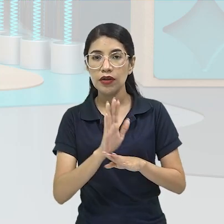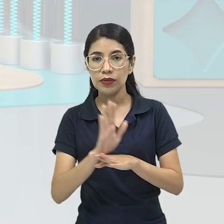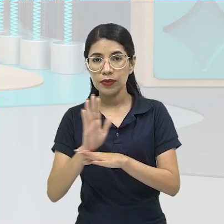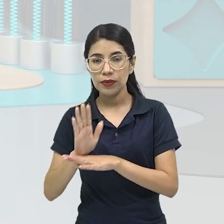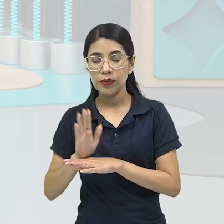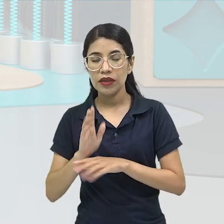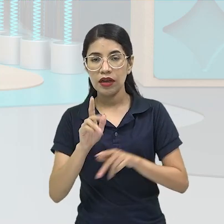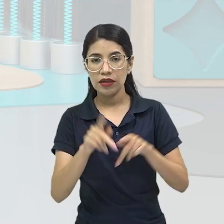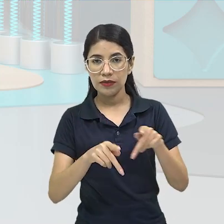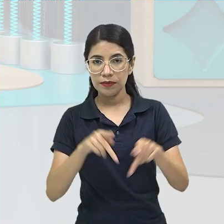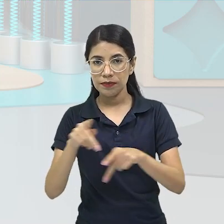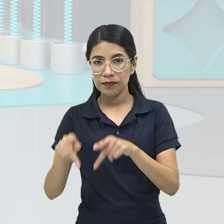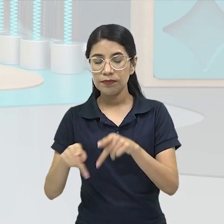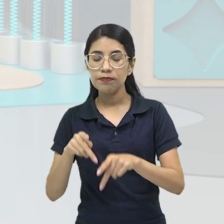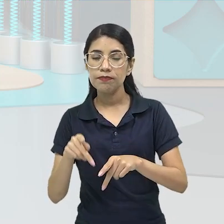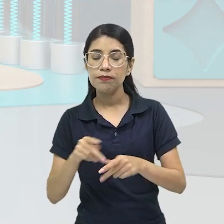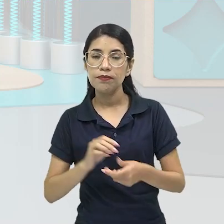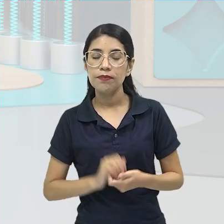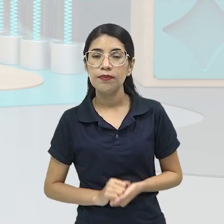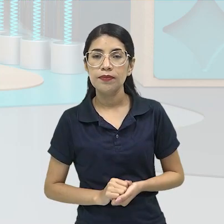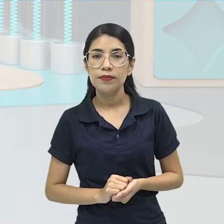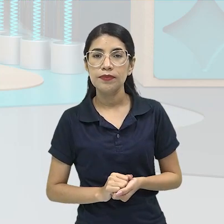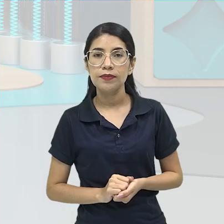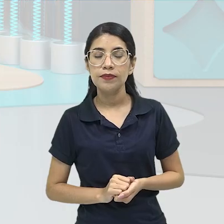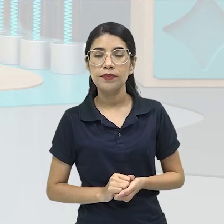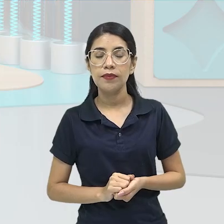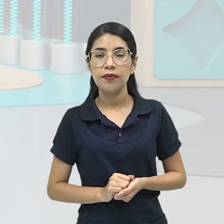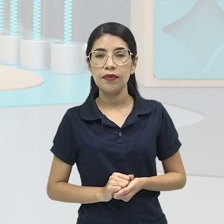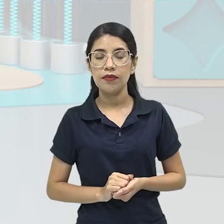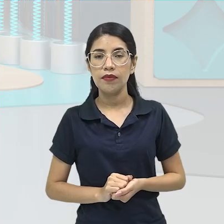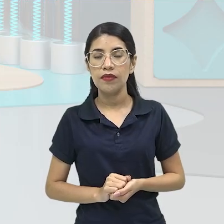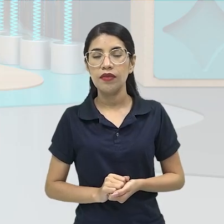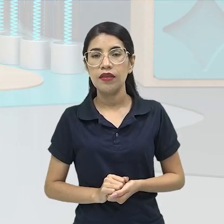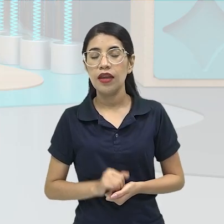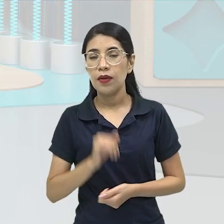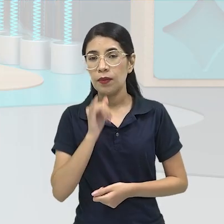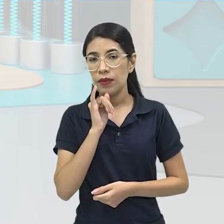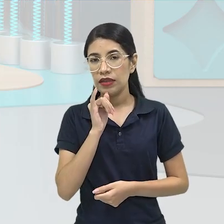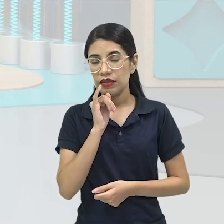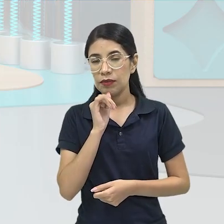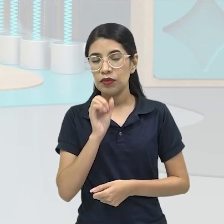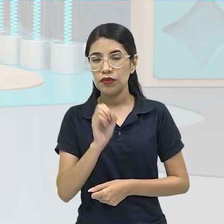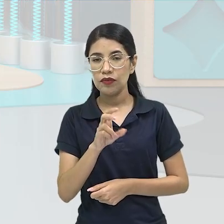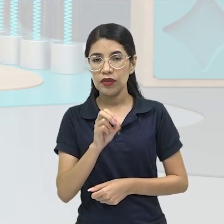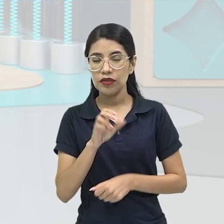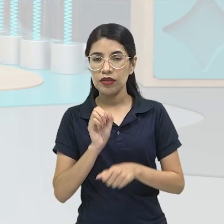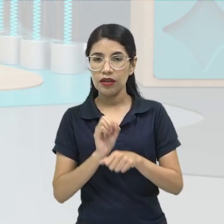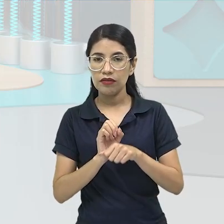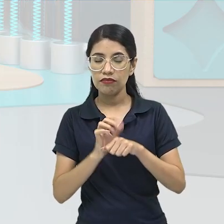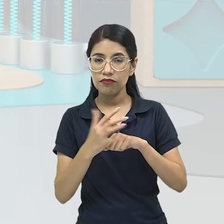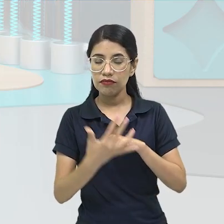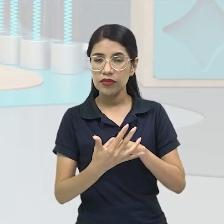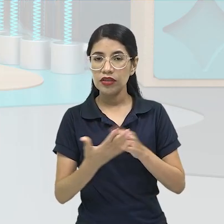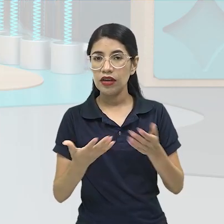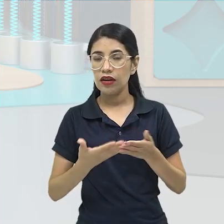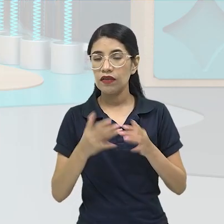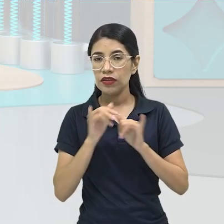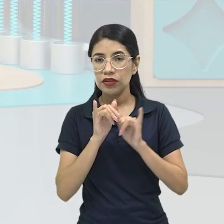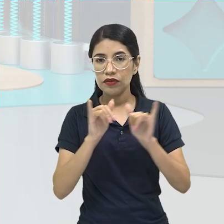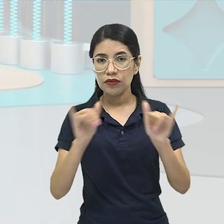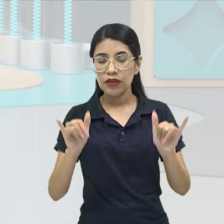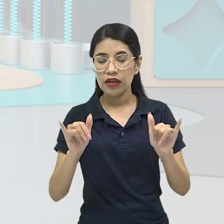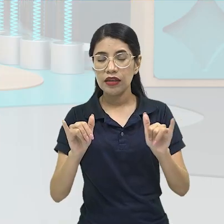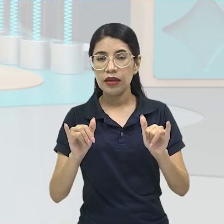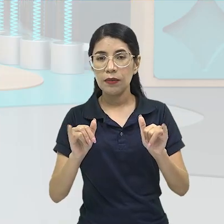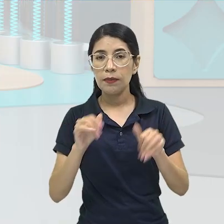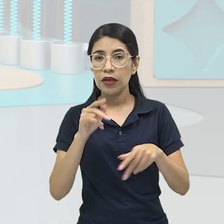população em relação a esse vírus, por exemplo, do Covid, que a gente está falando, agora vamos divulgar para o